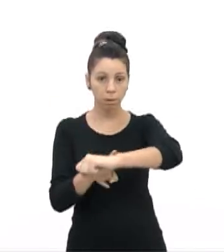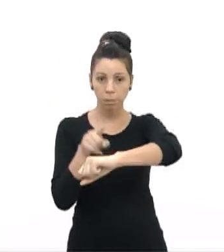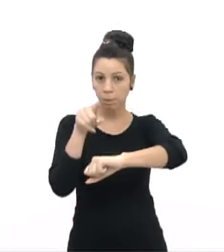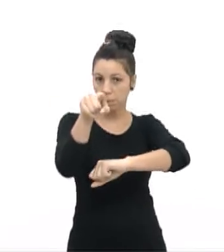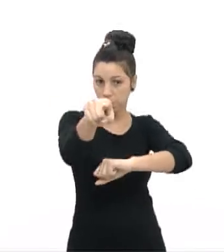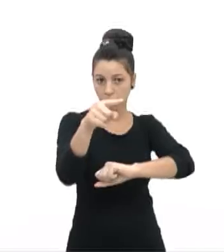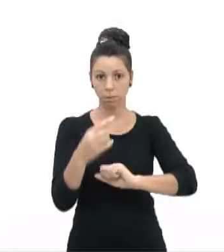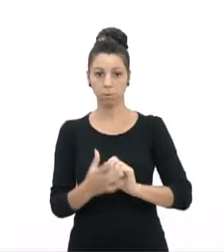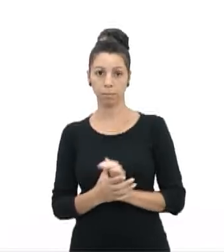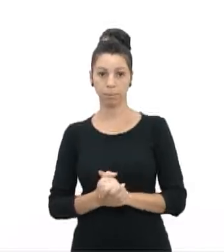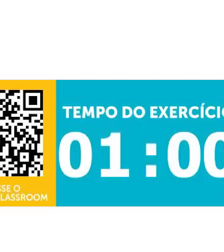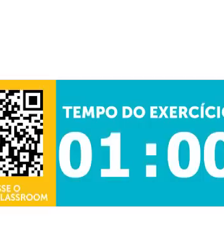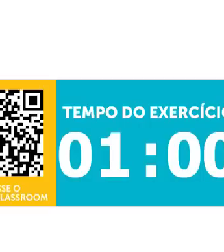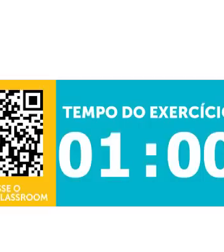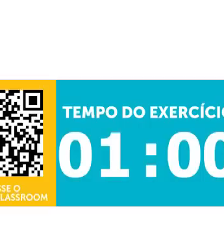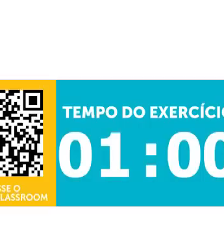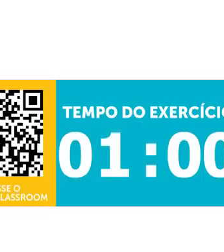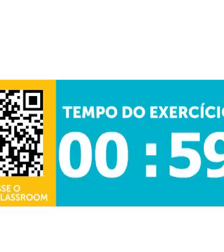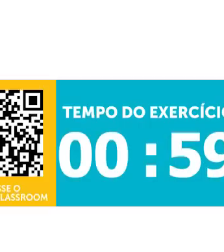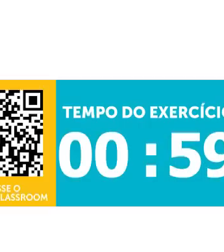fazer.